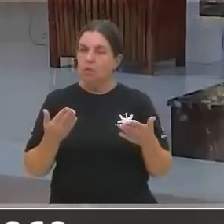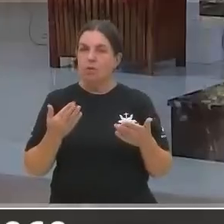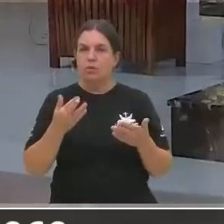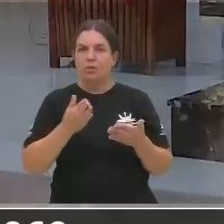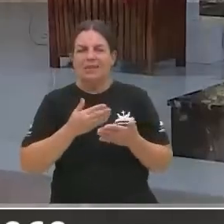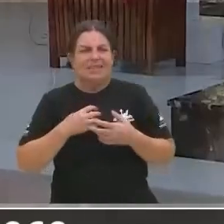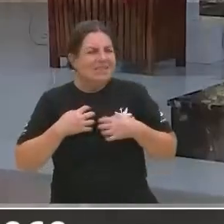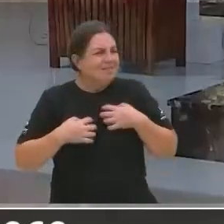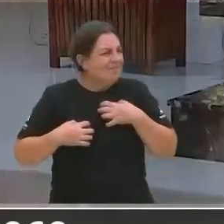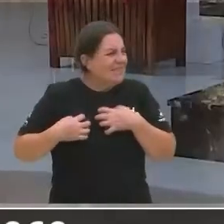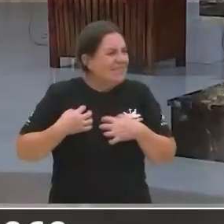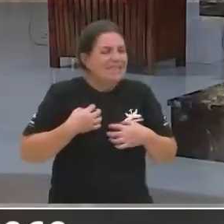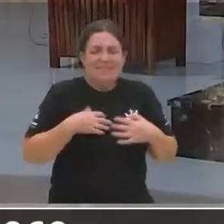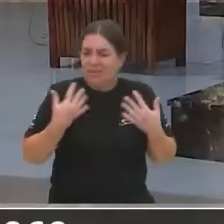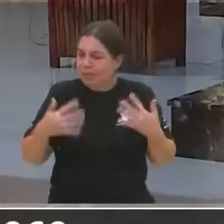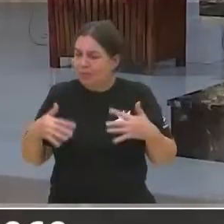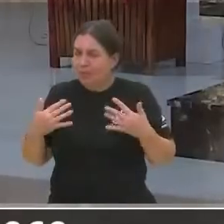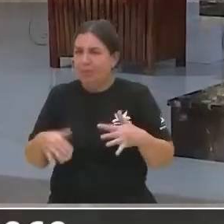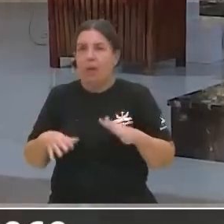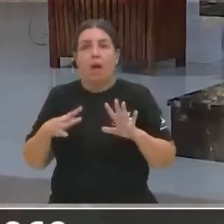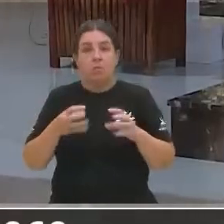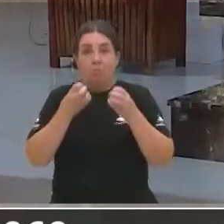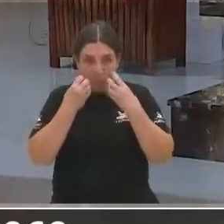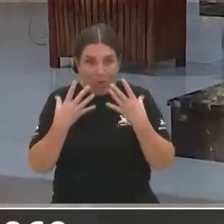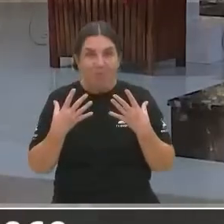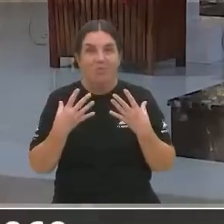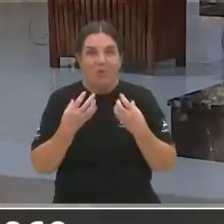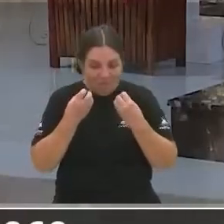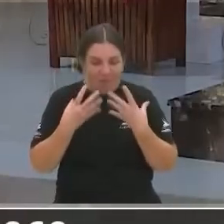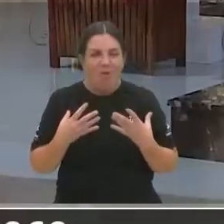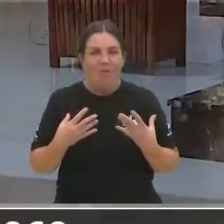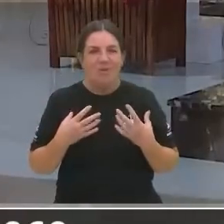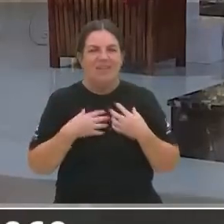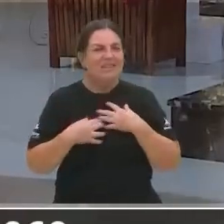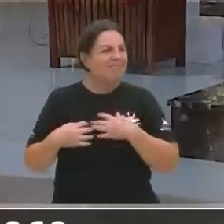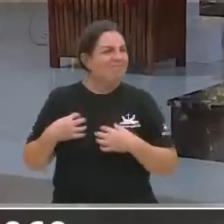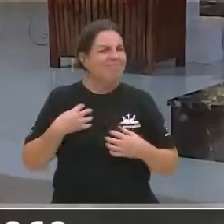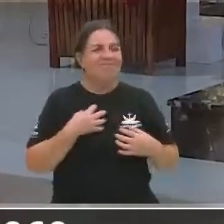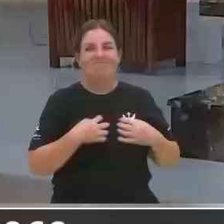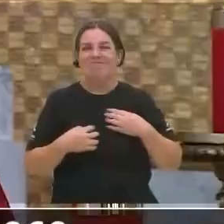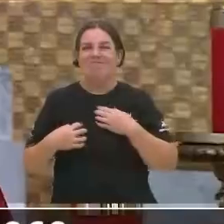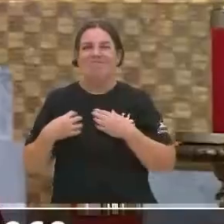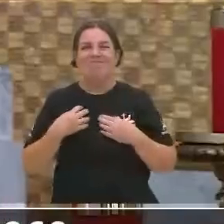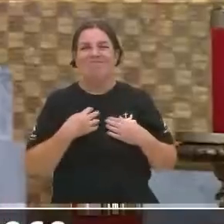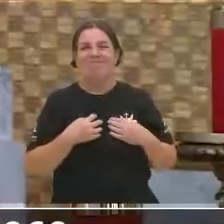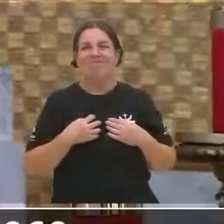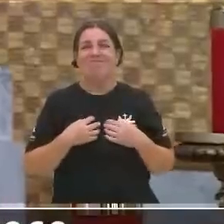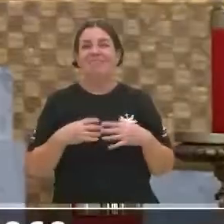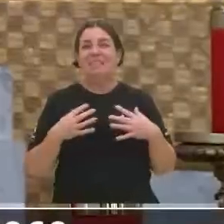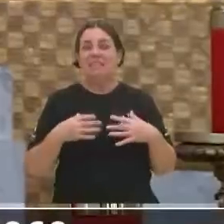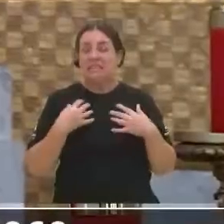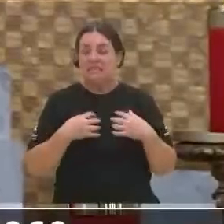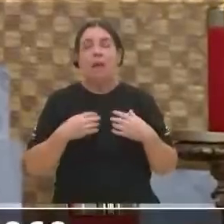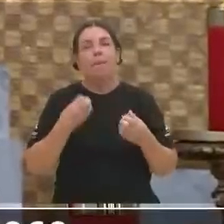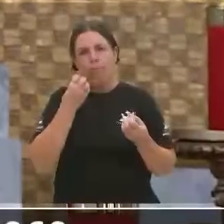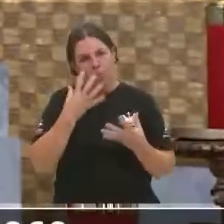incomoda e bendito incômodo bendito remorso